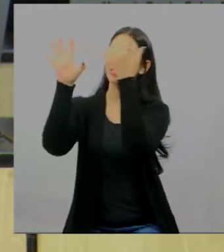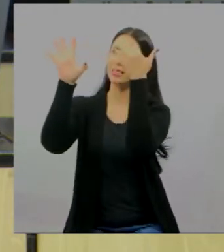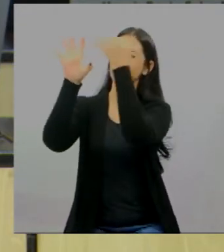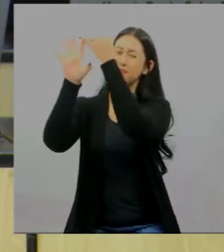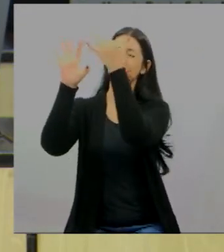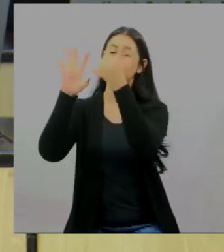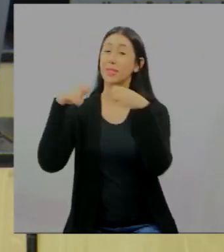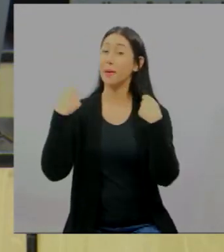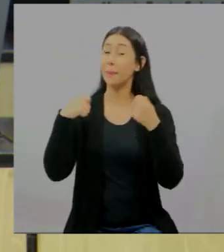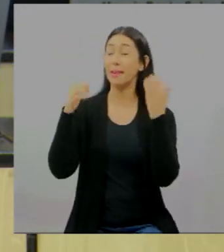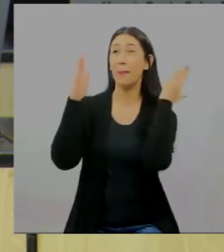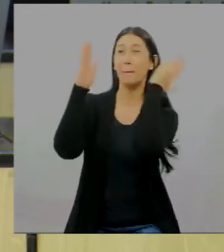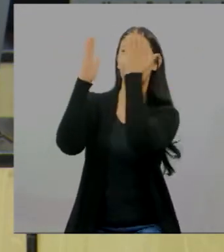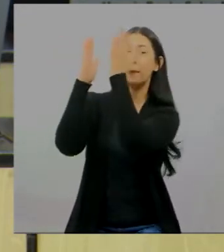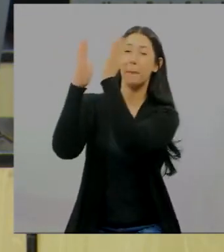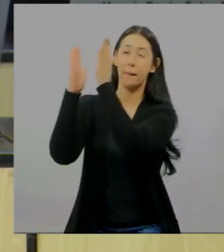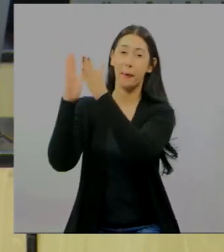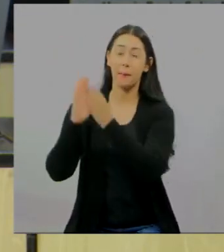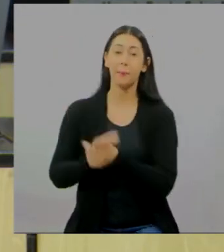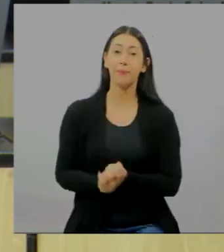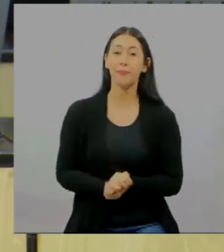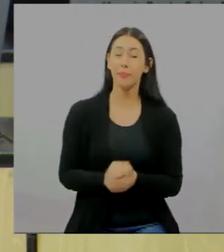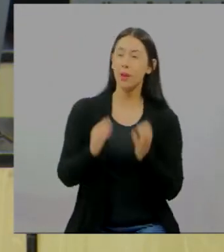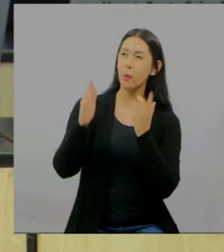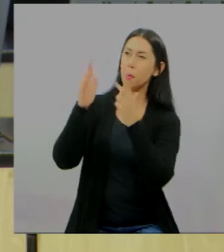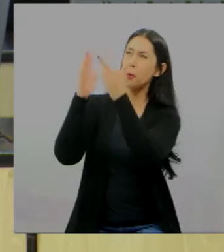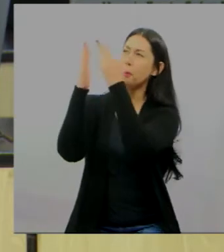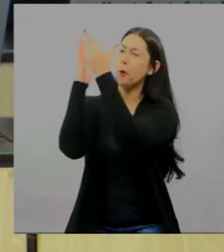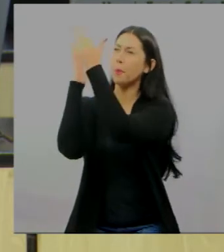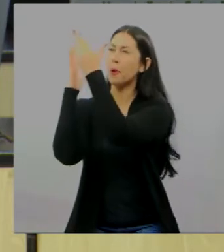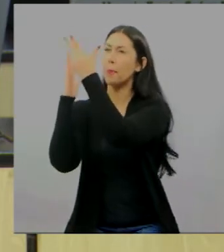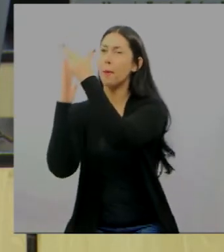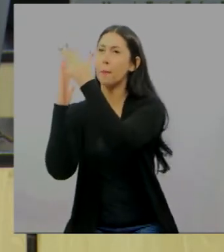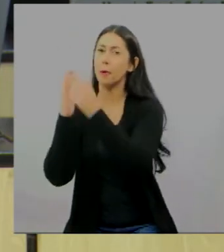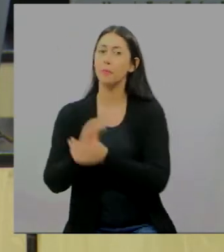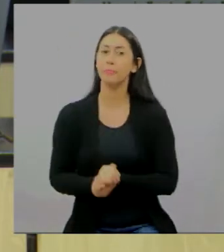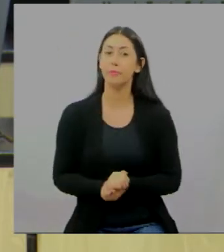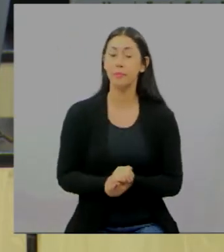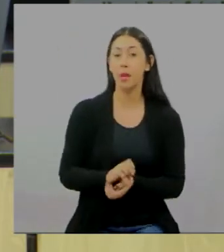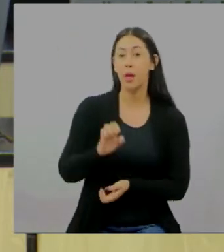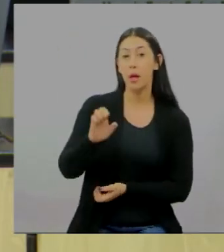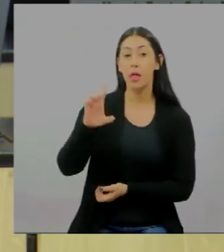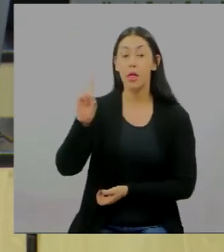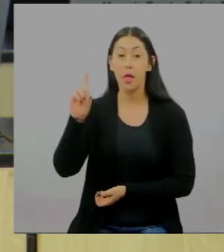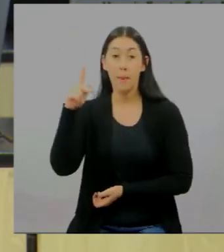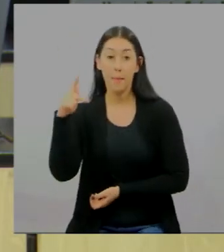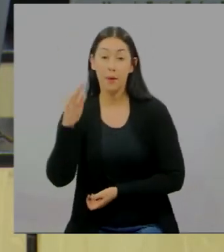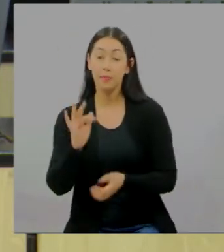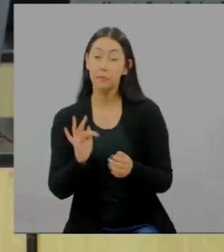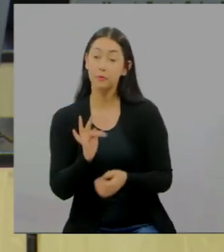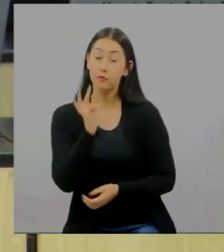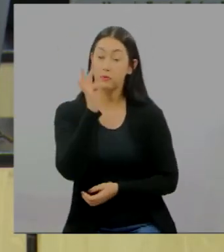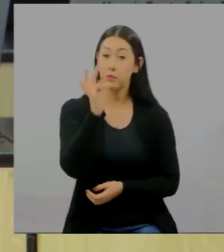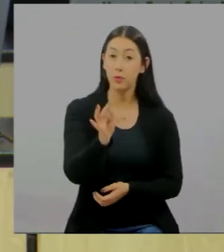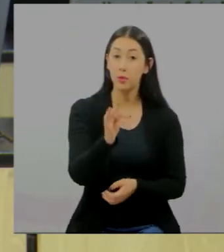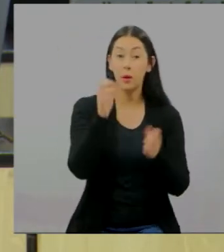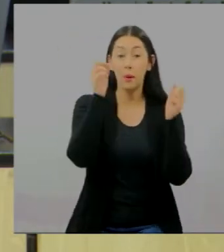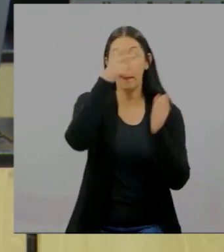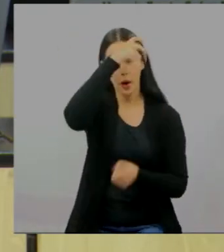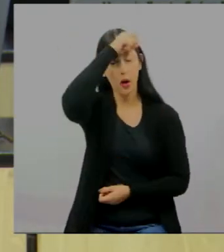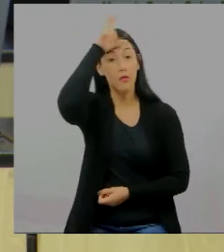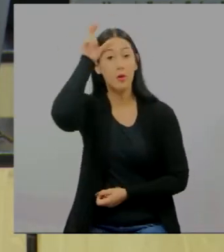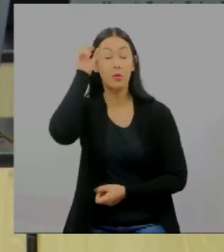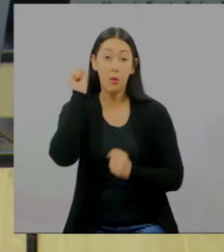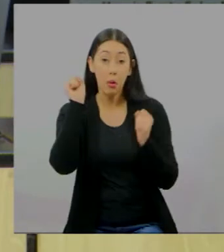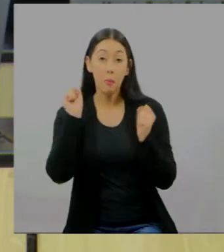desses galhos e da realização de poda de segurança por parte da concessionária para que, posteriormente, a Prefeitura Municipal